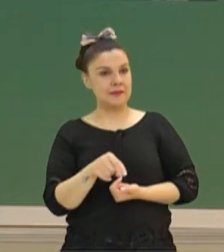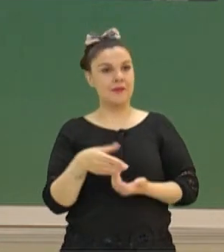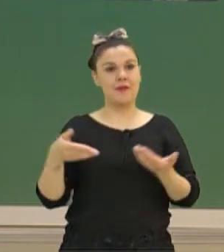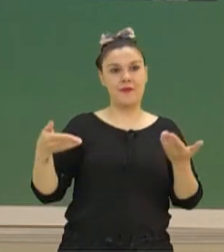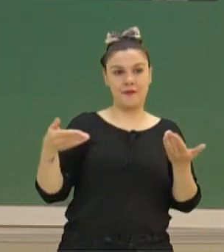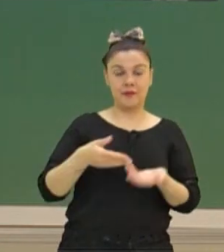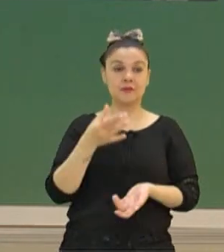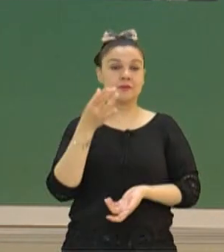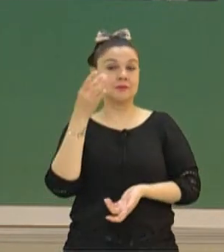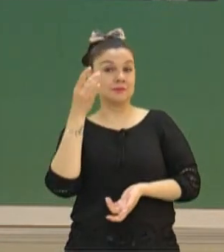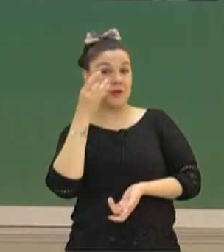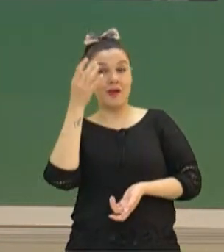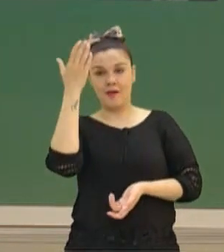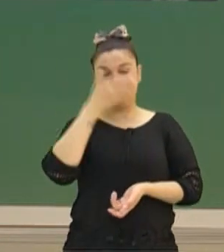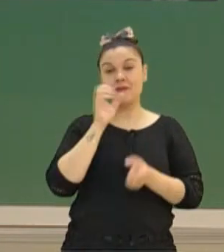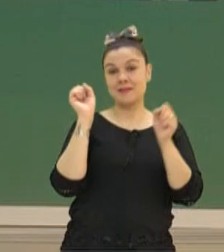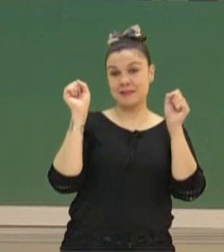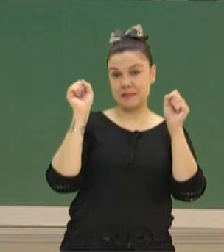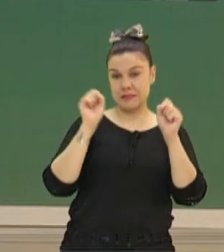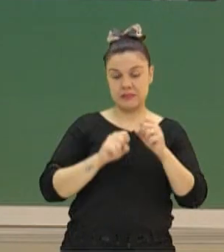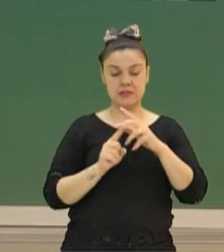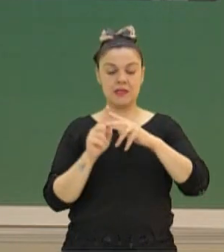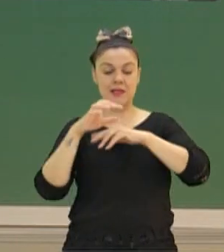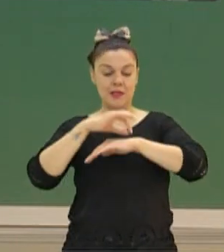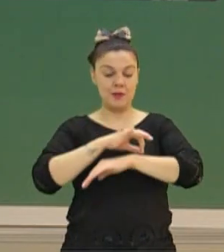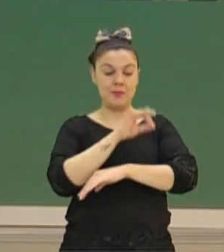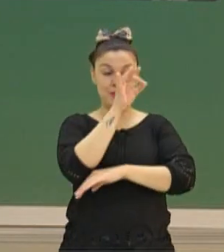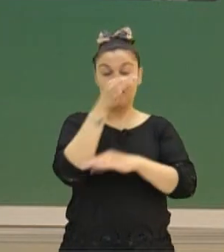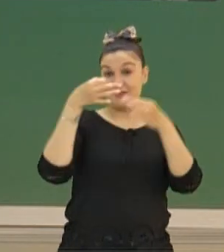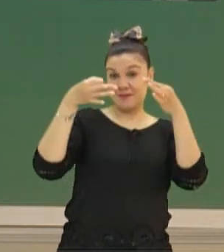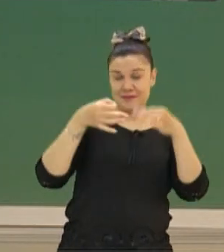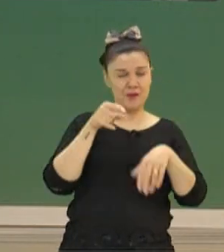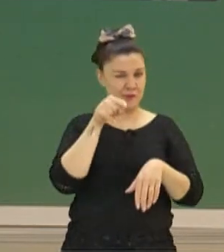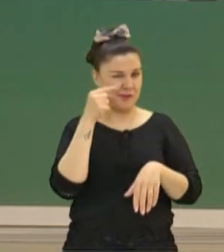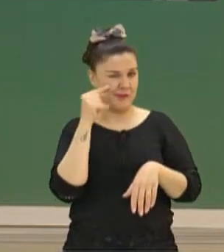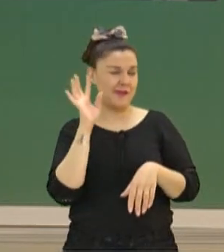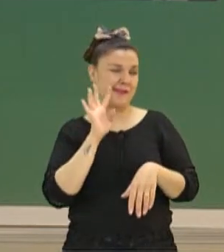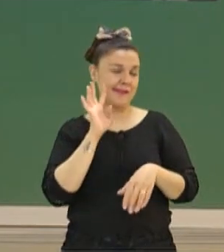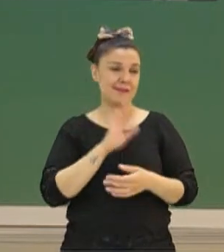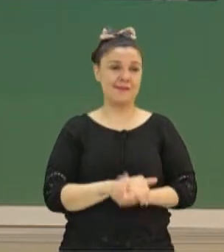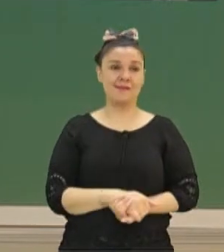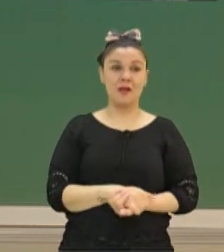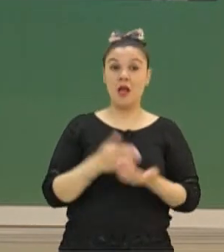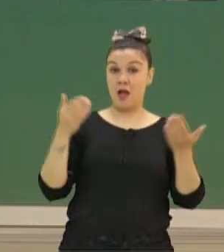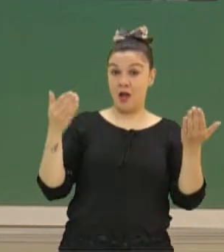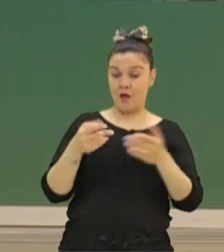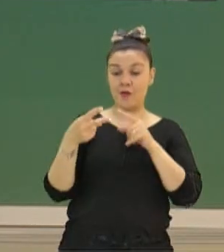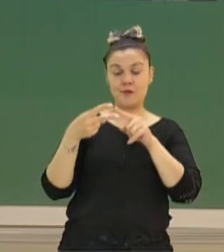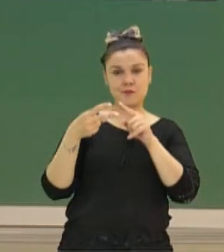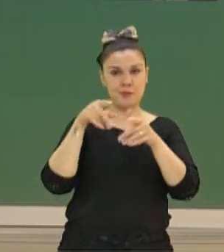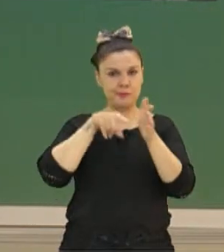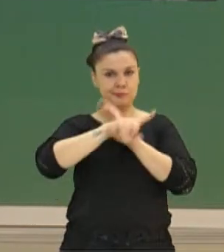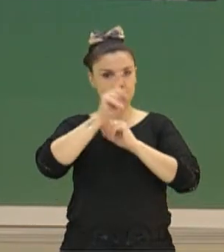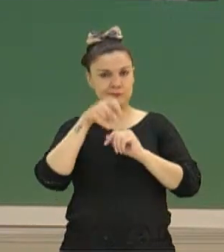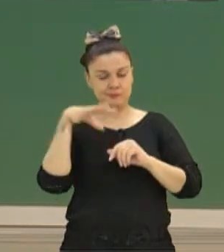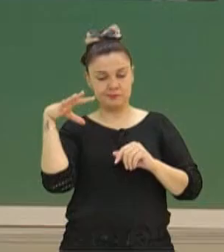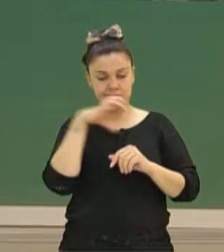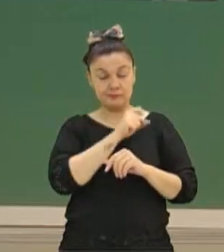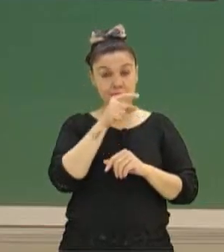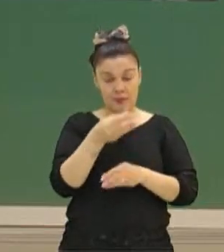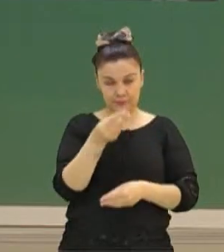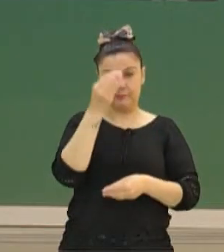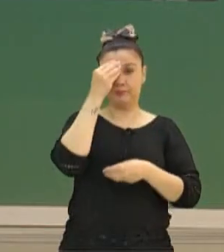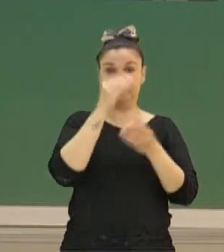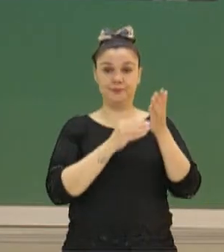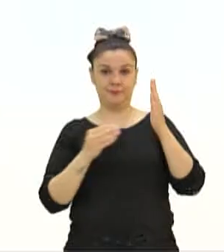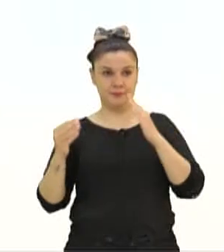a gente comprova que a biogênese estava certa. Olha só que bacana! Vamos fazer agora um quiz para fixar tudo